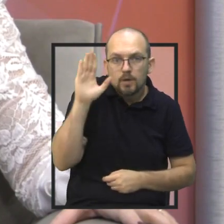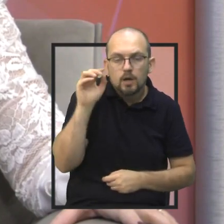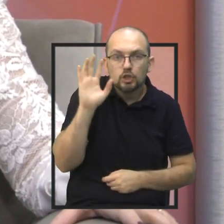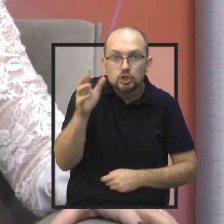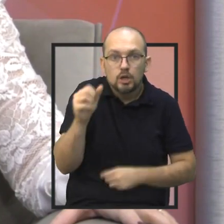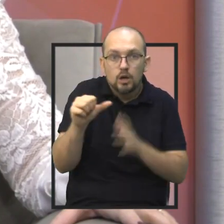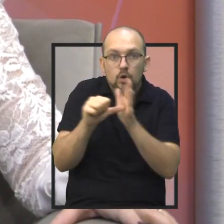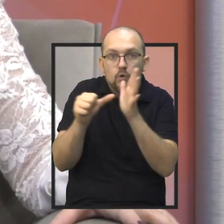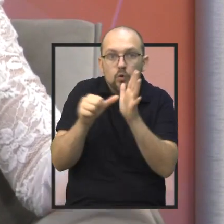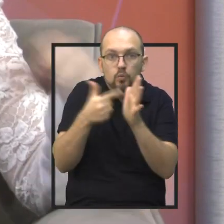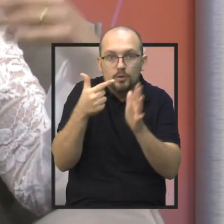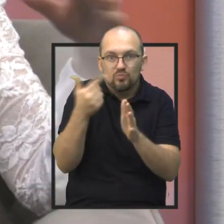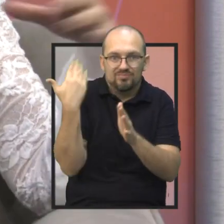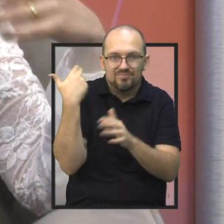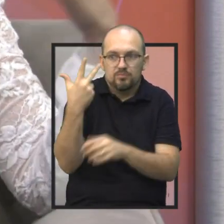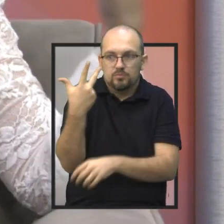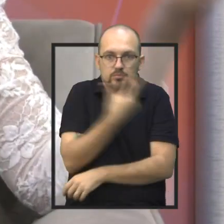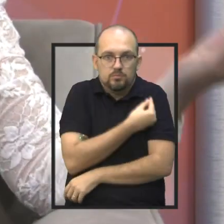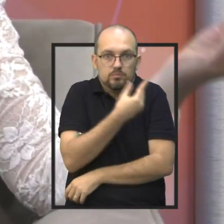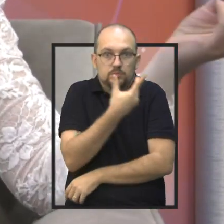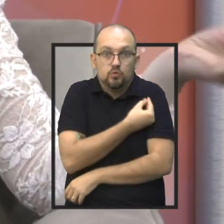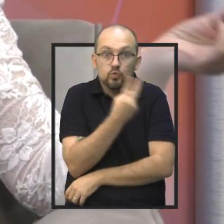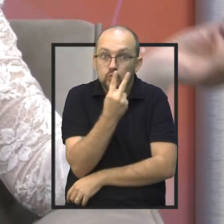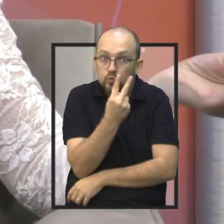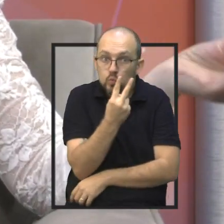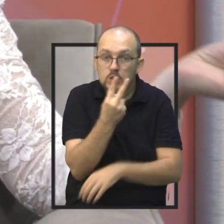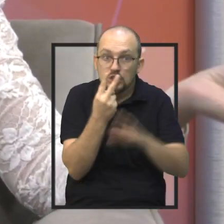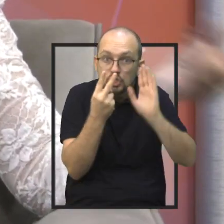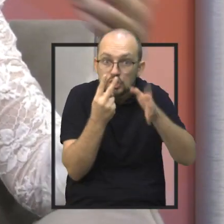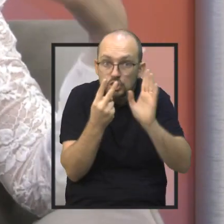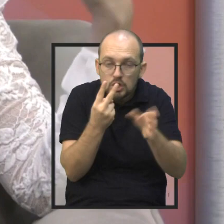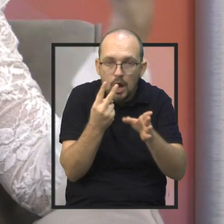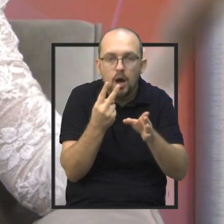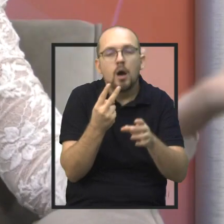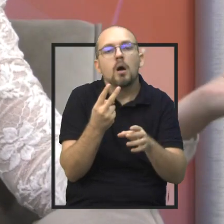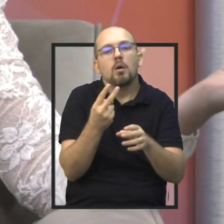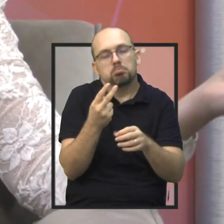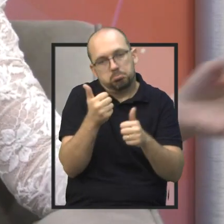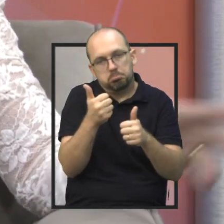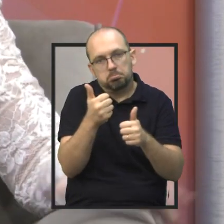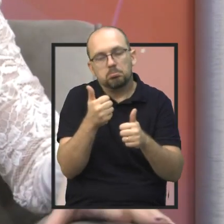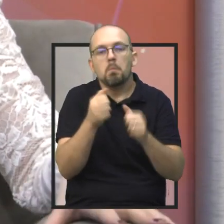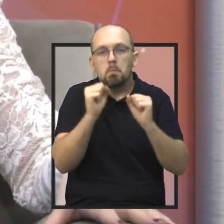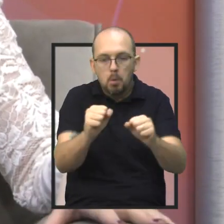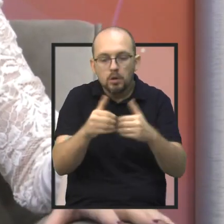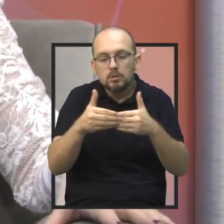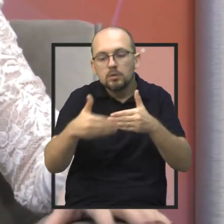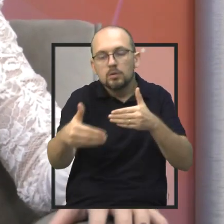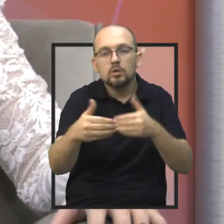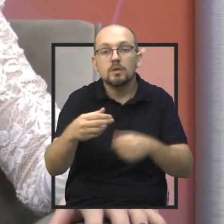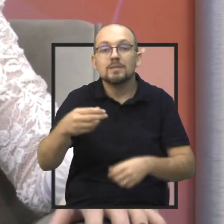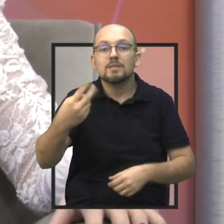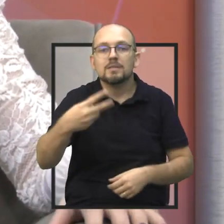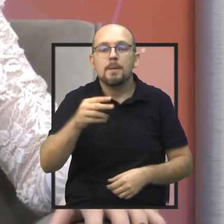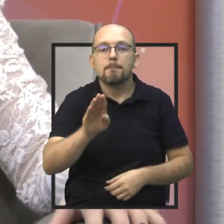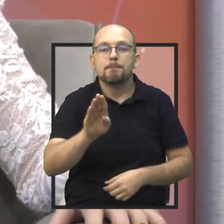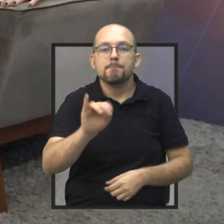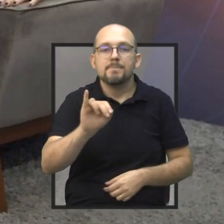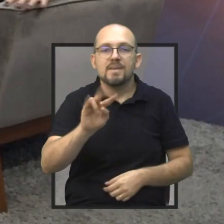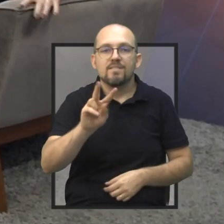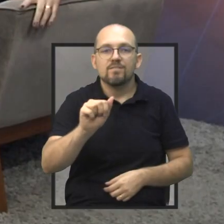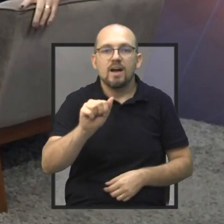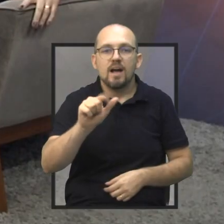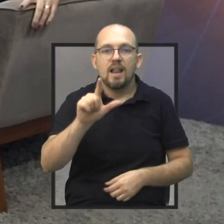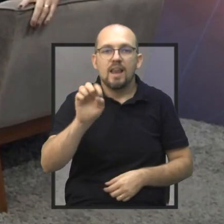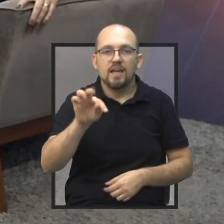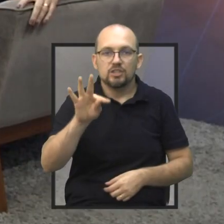tomou as 2 primeiras doses, já tomou pelo menos 2 doses da vacina com a monovalente, ela já pode estar tomando a bivalente também.